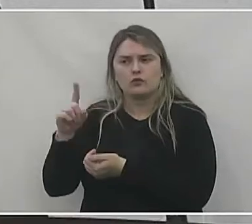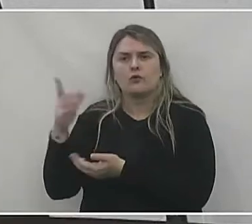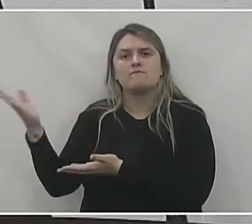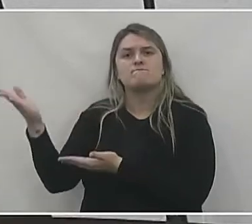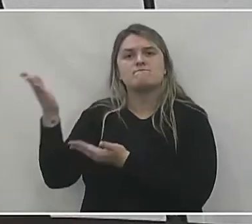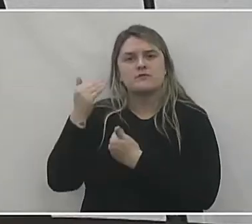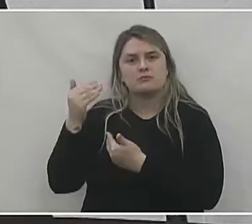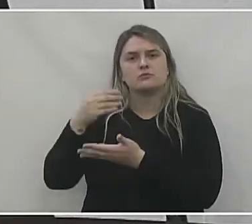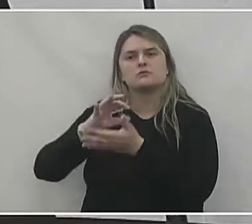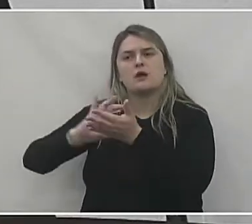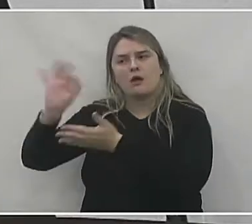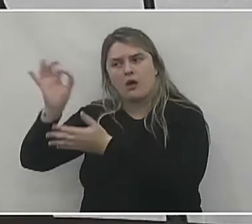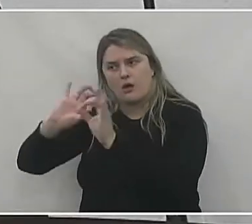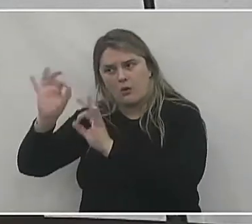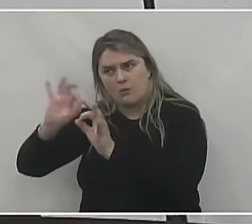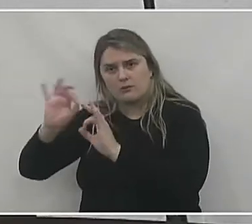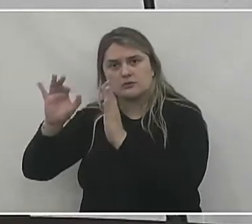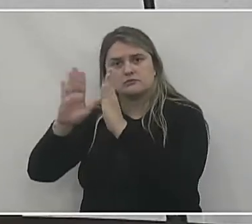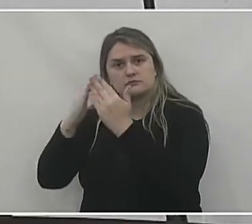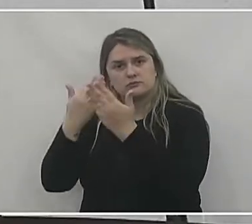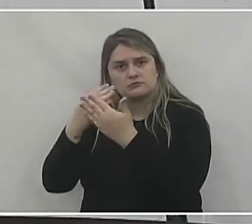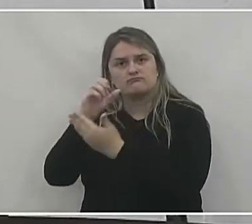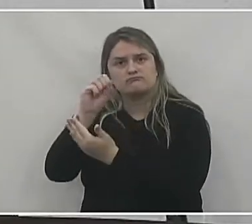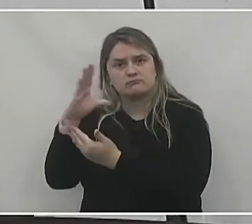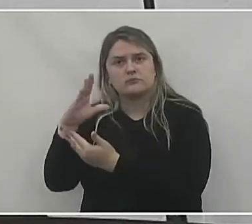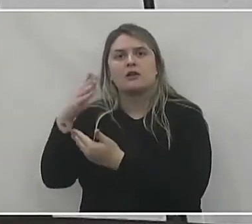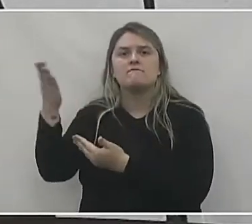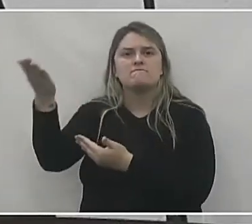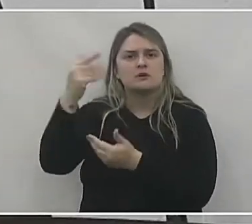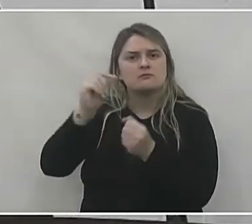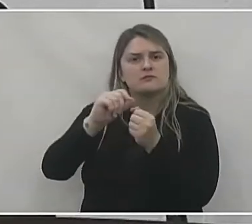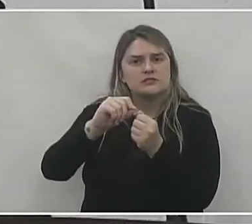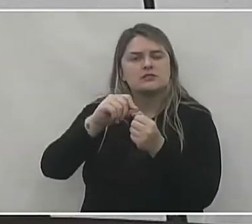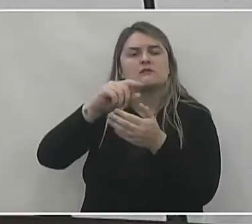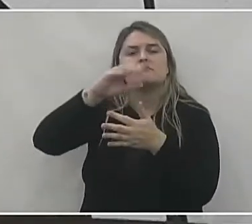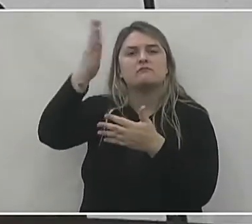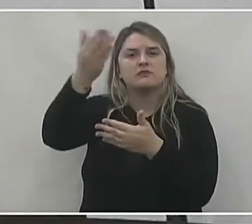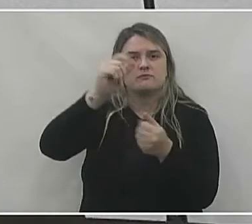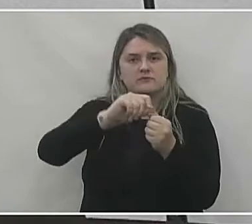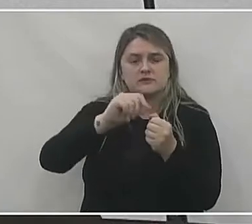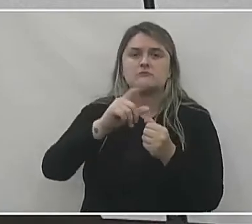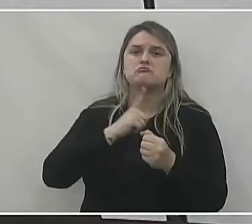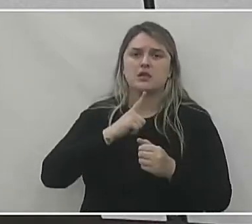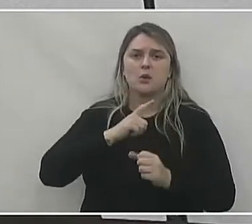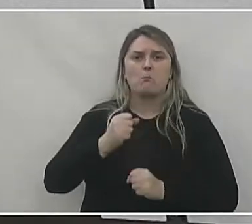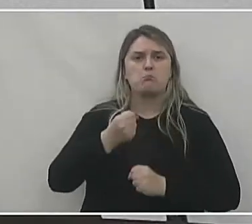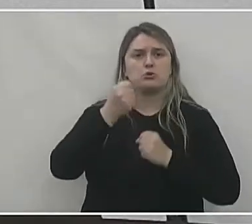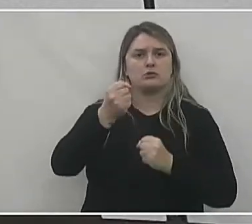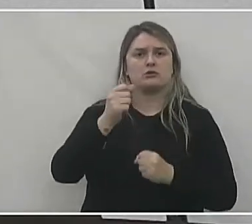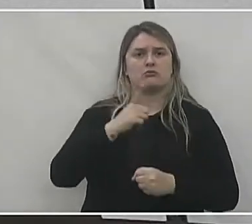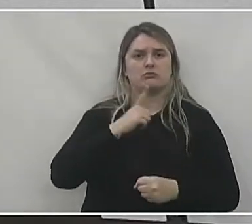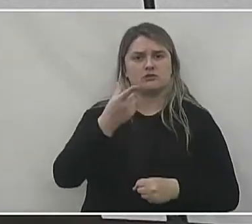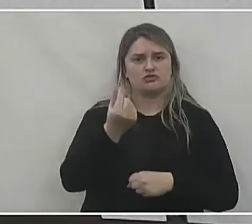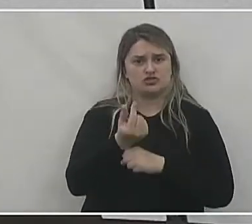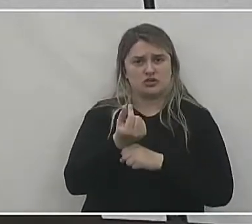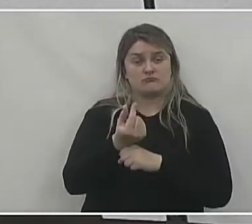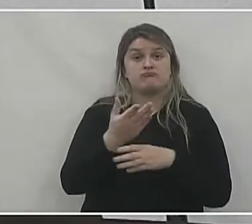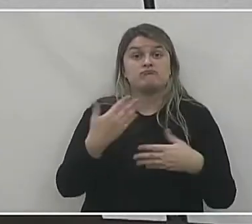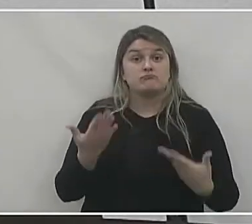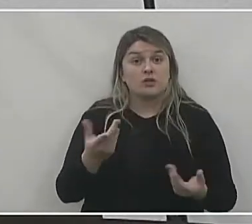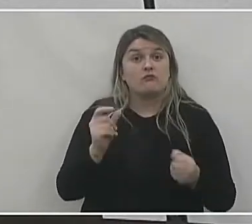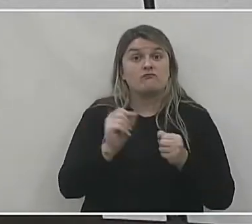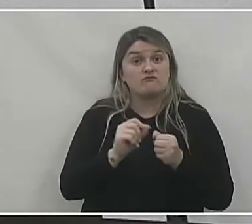vamos reformar o Colégio São Cristóvão, vamos fazer isso, vamos fazer aquilo, com poder e com dinheiro. Então a